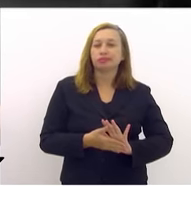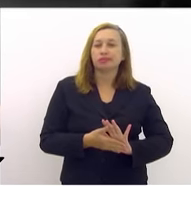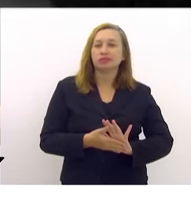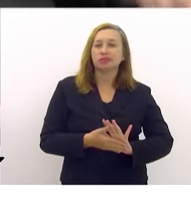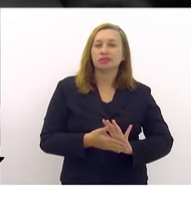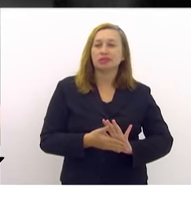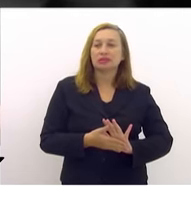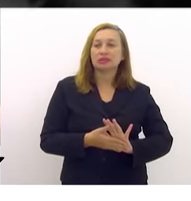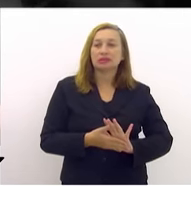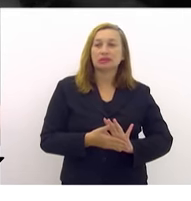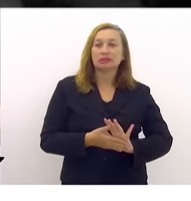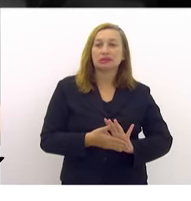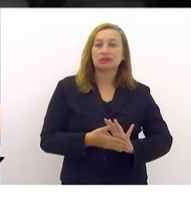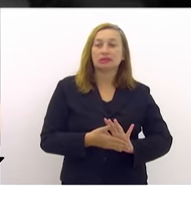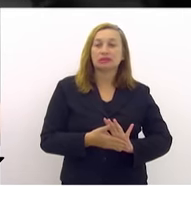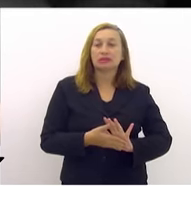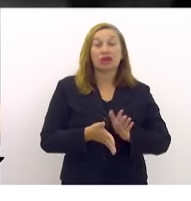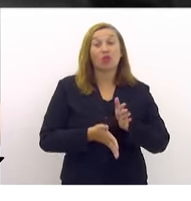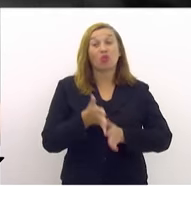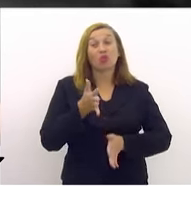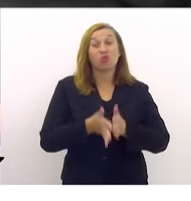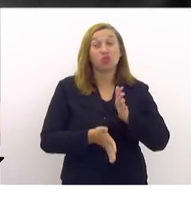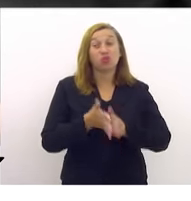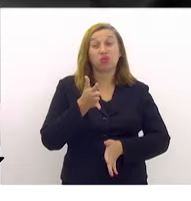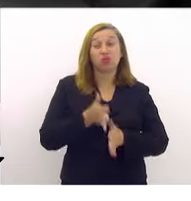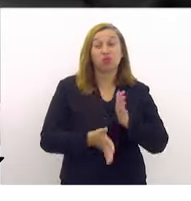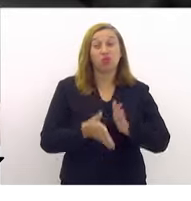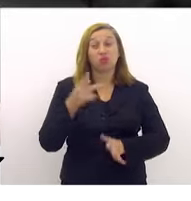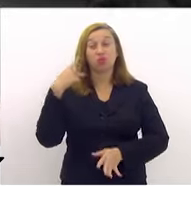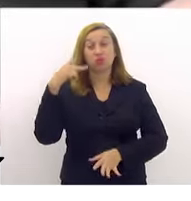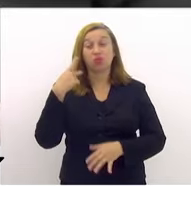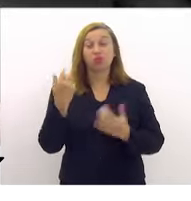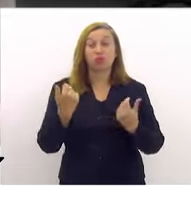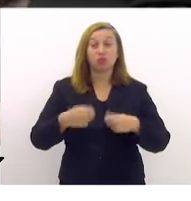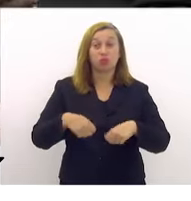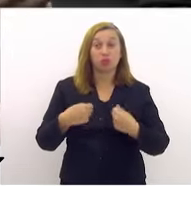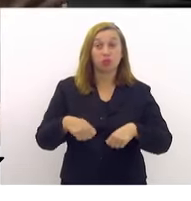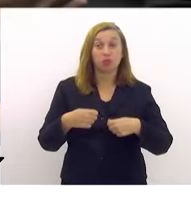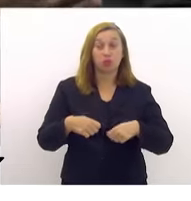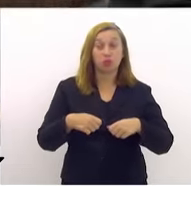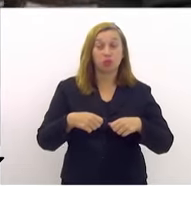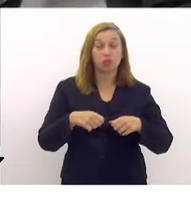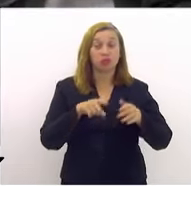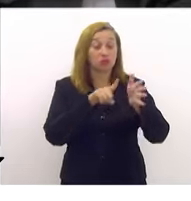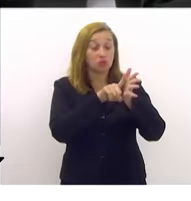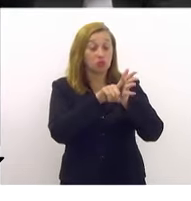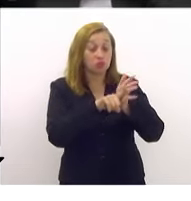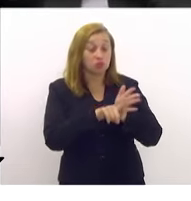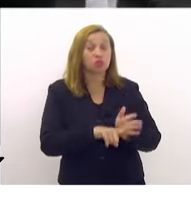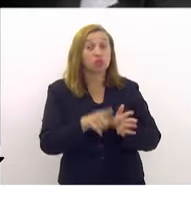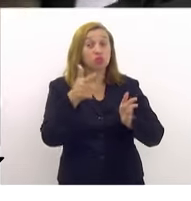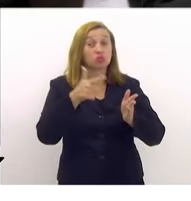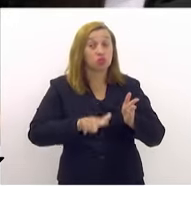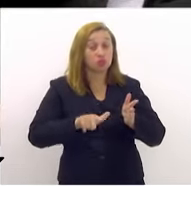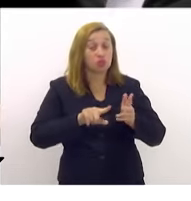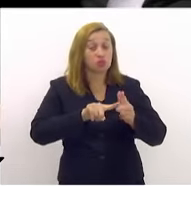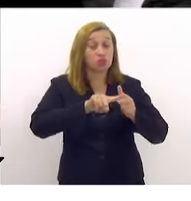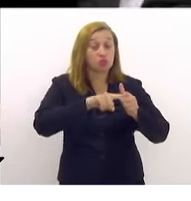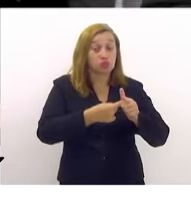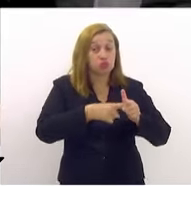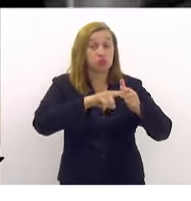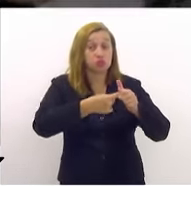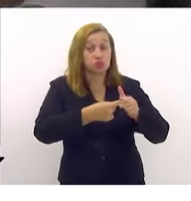fins do parlamento, né, e precisava sofrer uma revisão para atenuar.